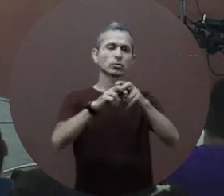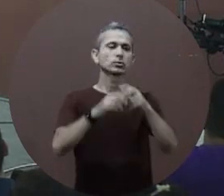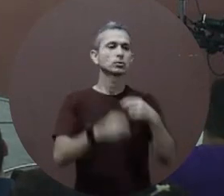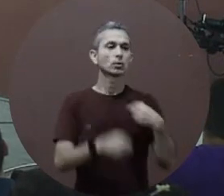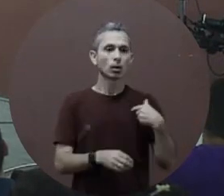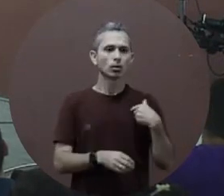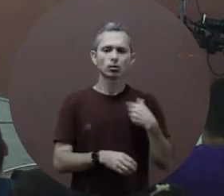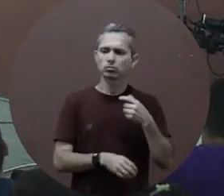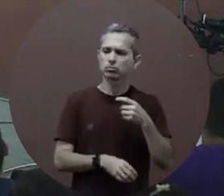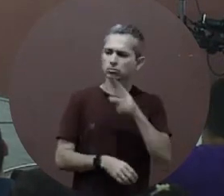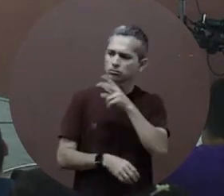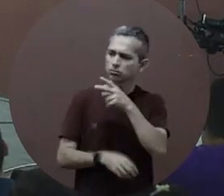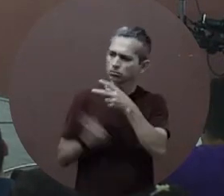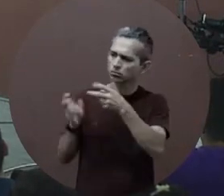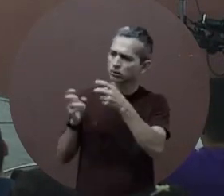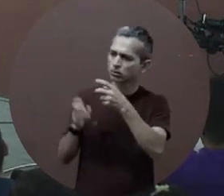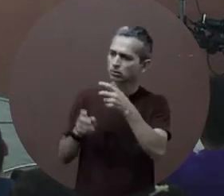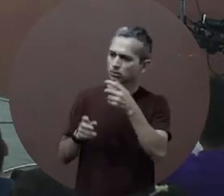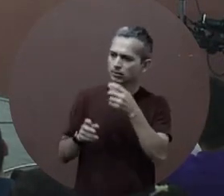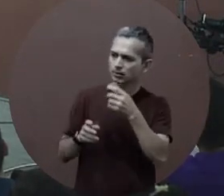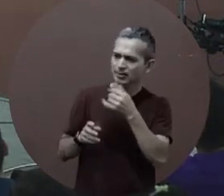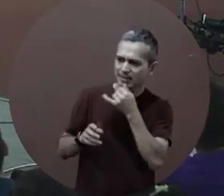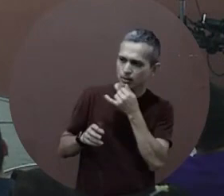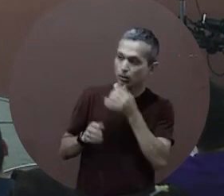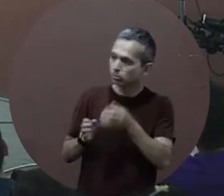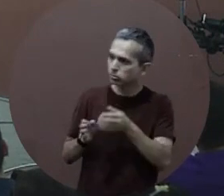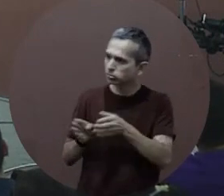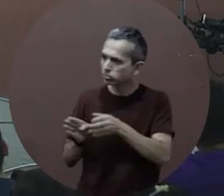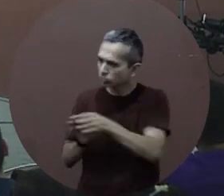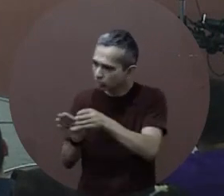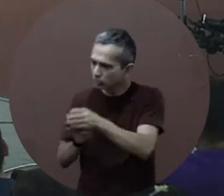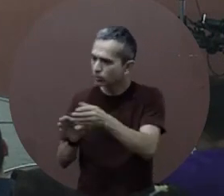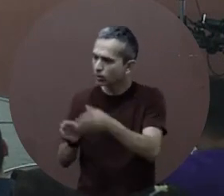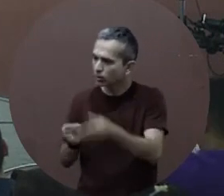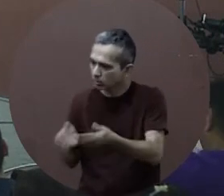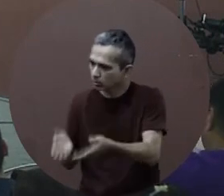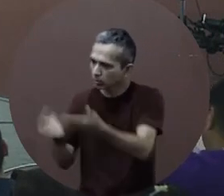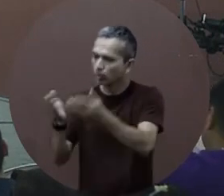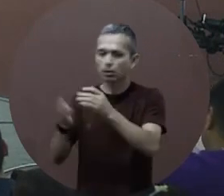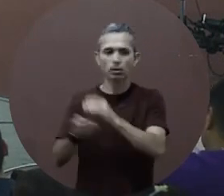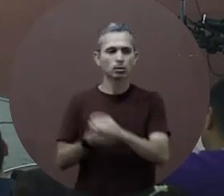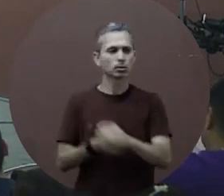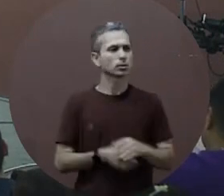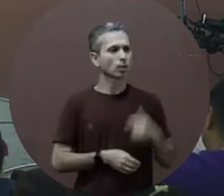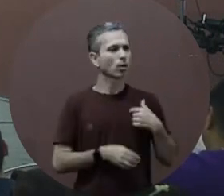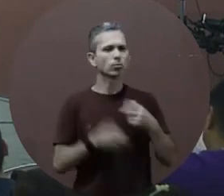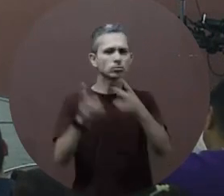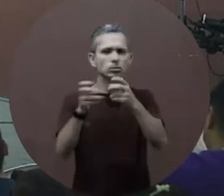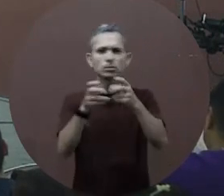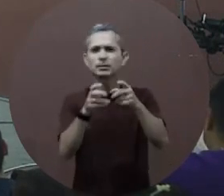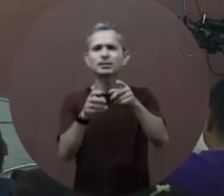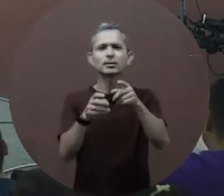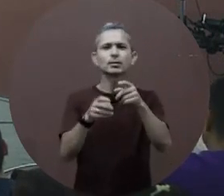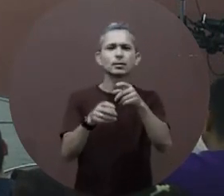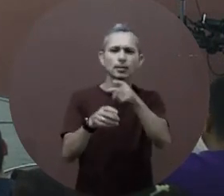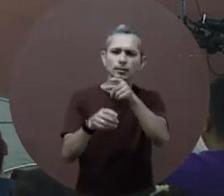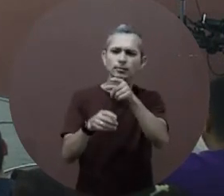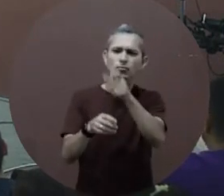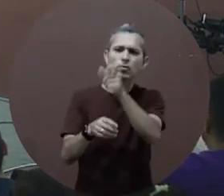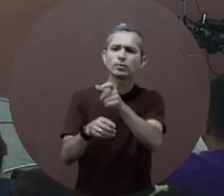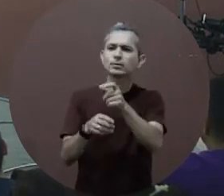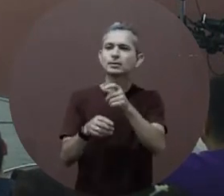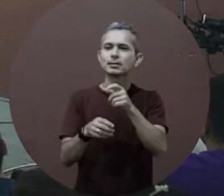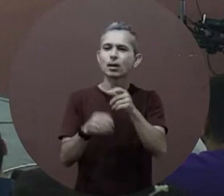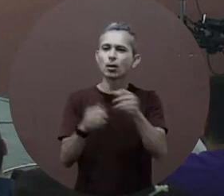eu admoesto. Eu vejo alguém caminhando por um caminho que não convém, eu digo assim, meu irmão, volta.